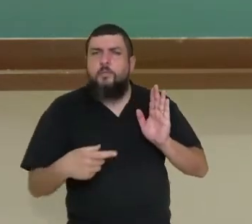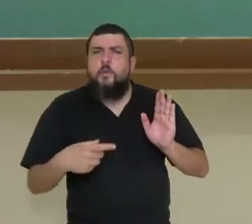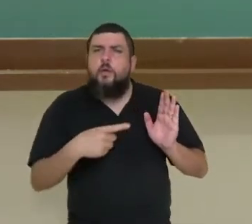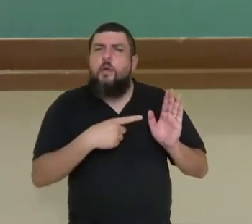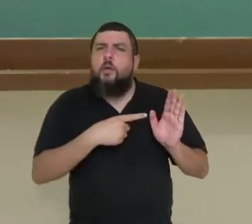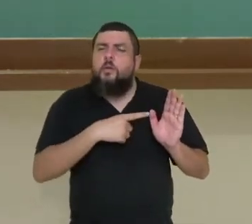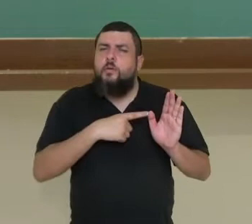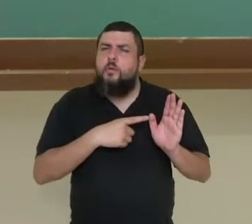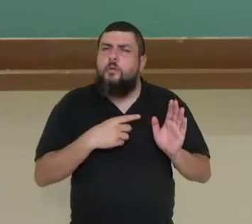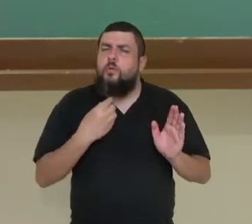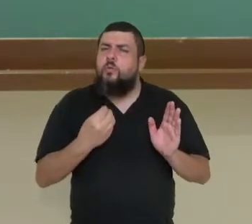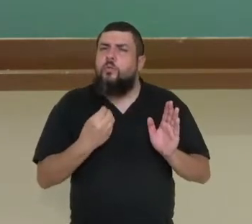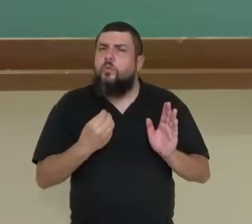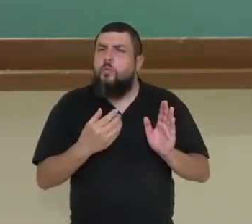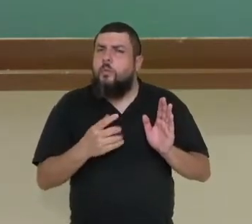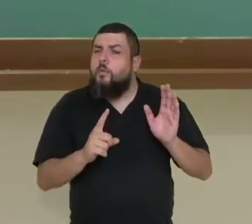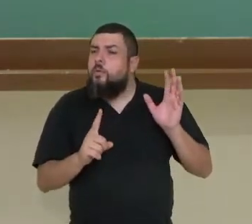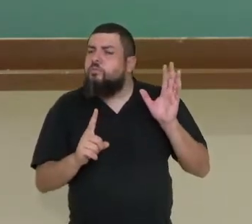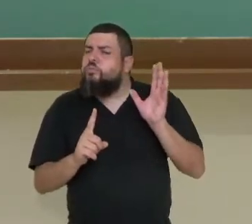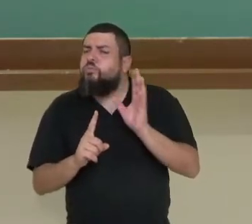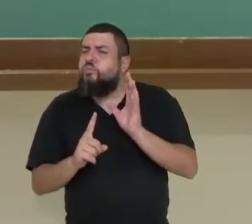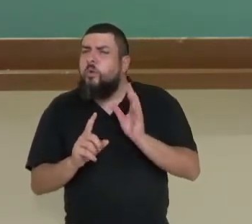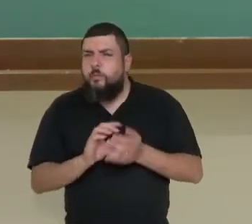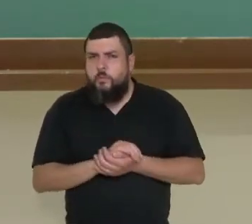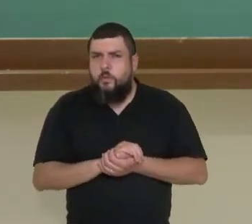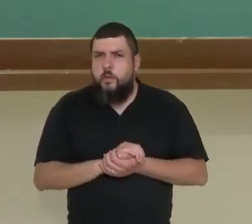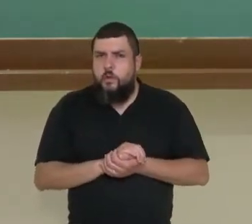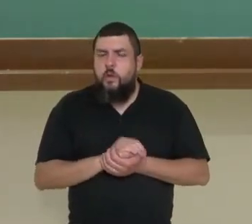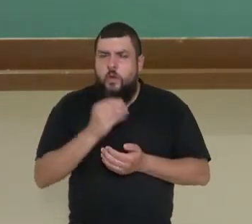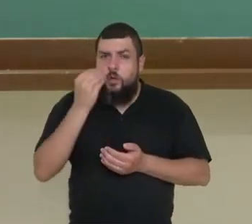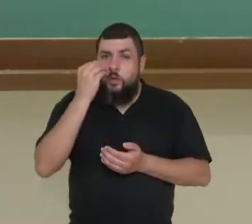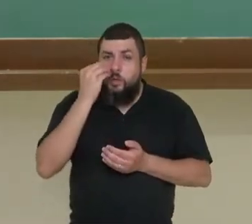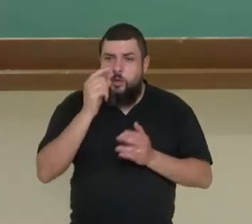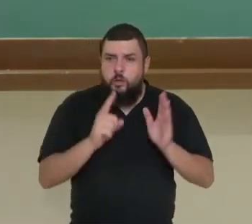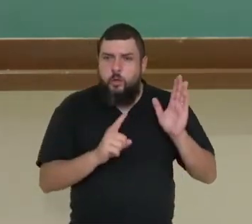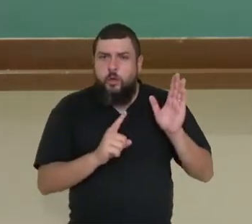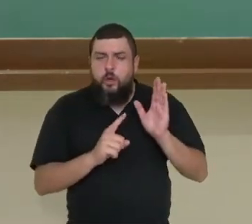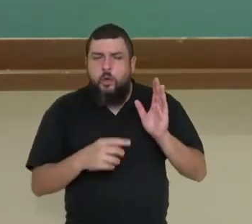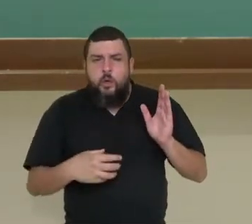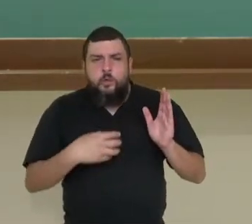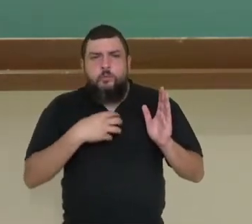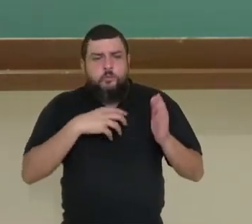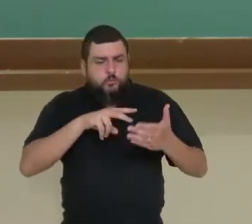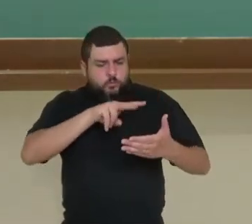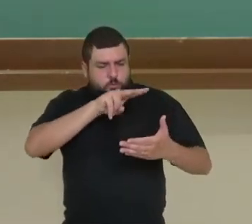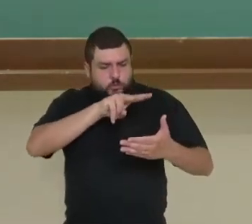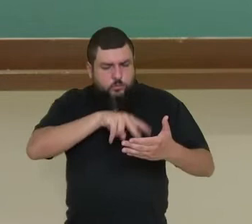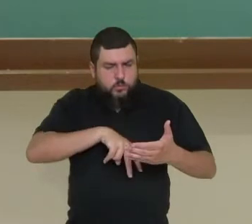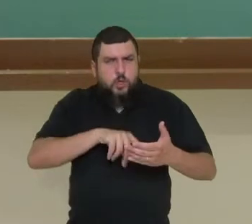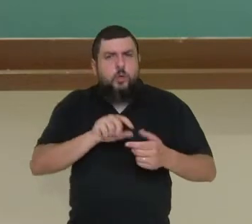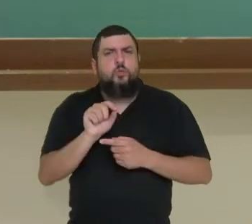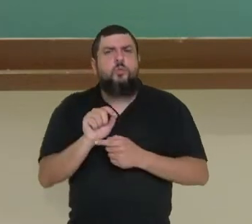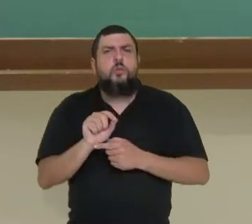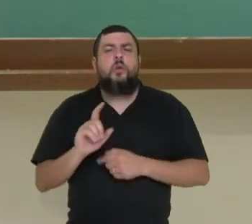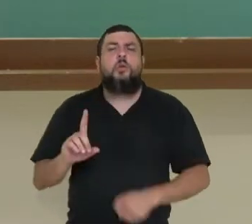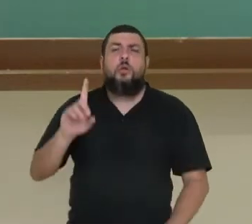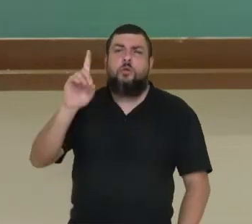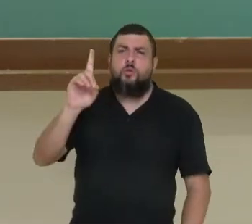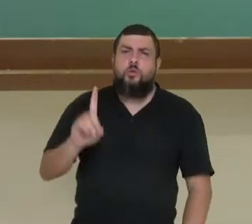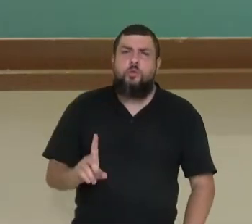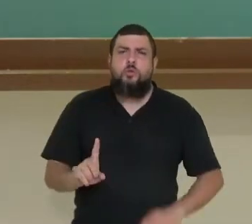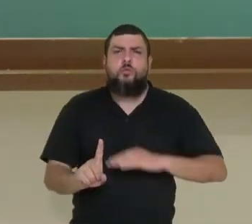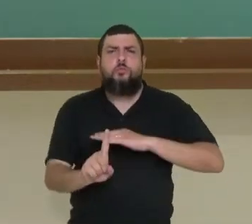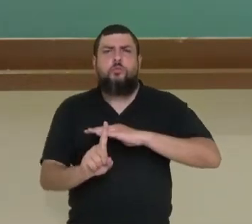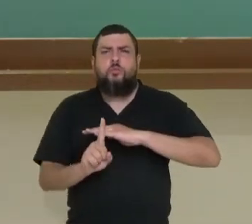desencadear no leitor? Então ele pretende sensibilizar o leitor para reivindicar os seus direitos de consumidor, né? Então vejam